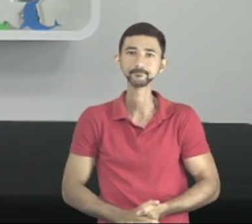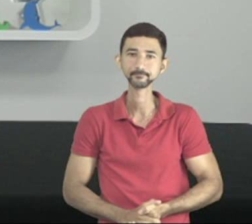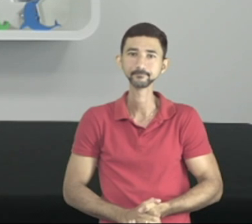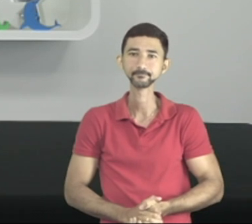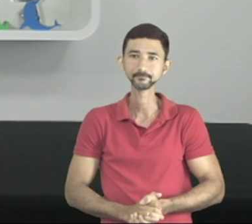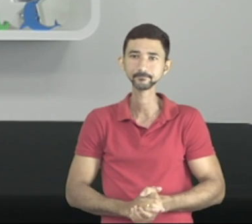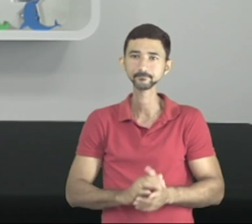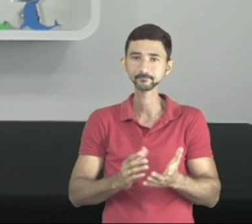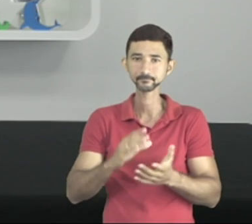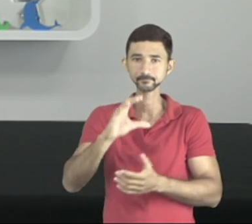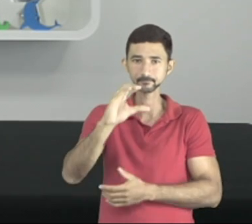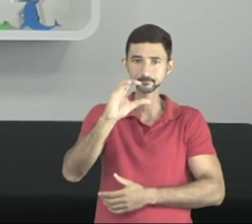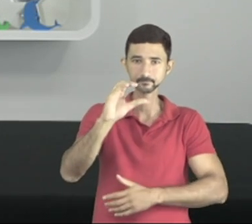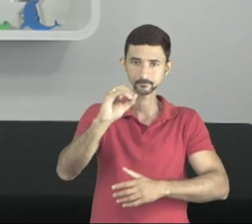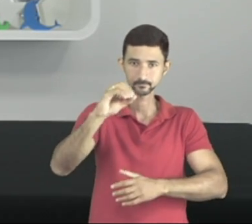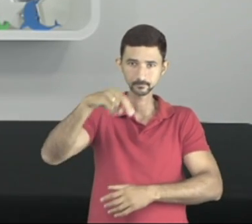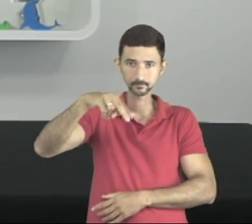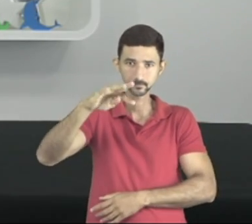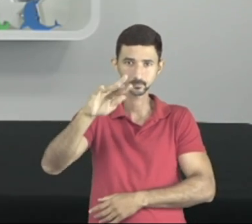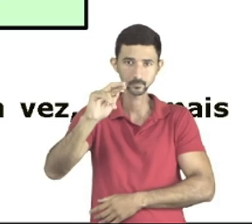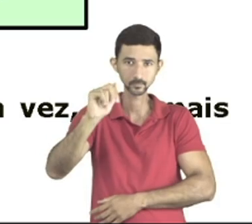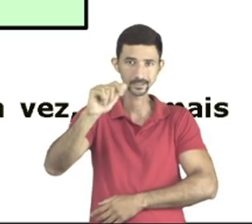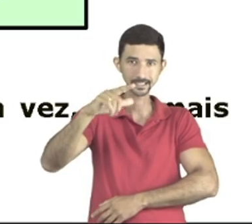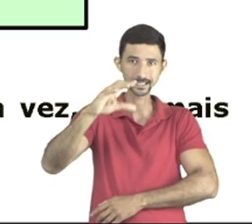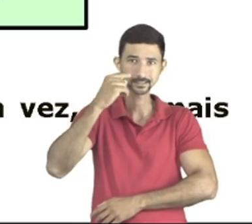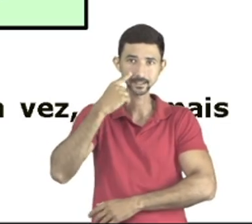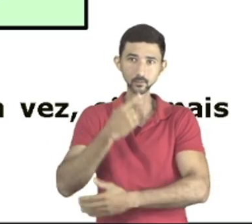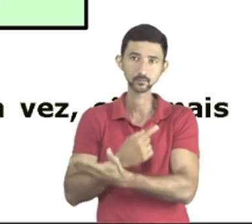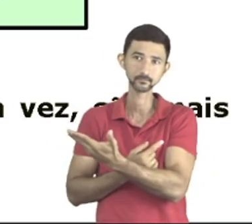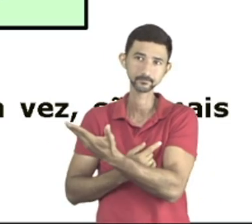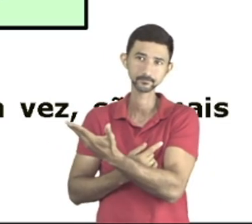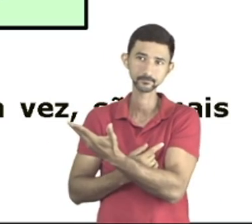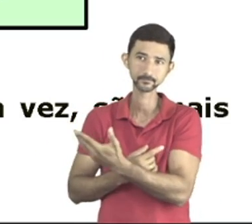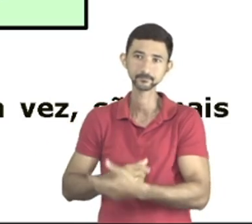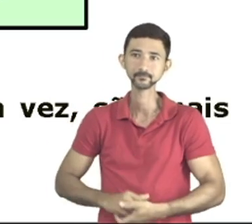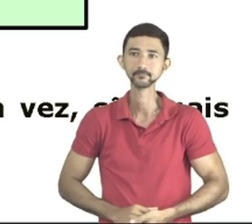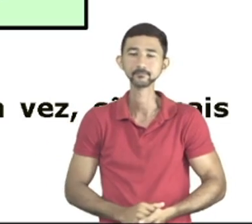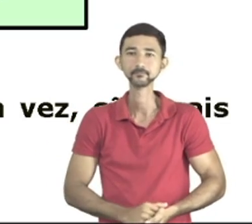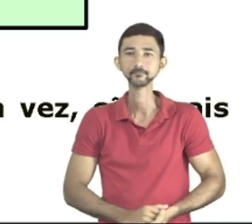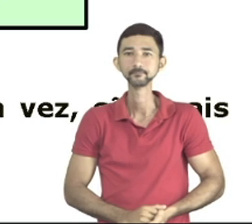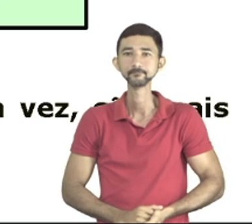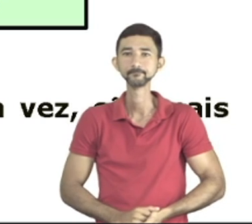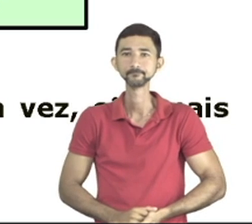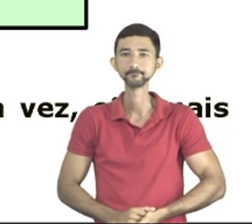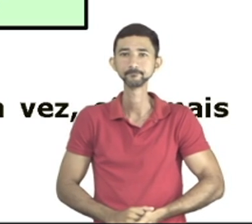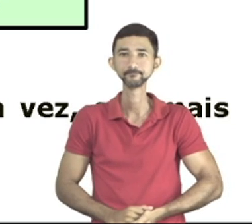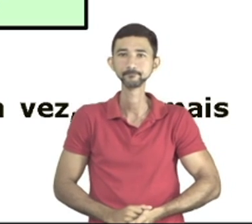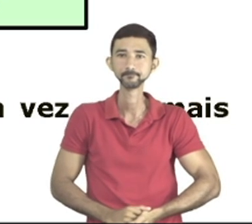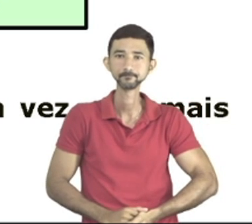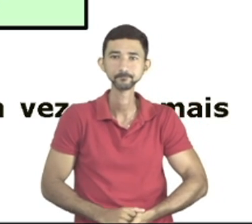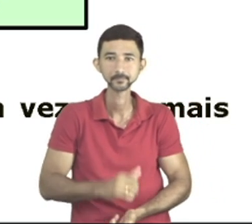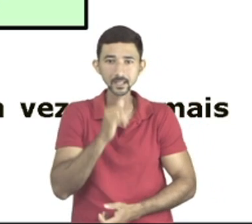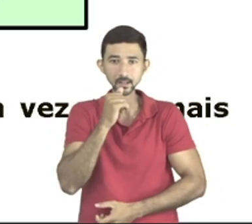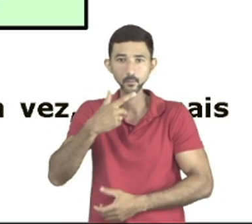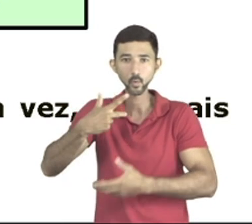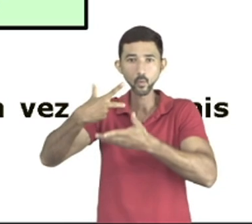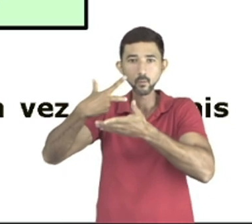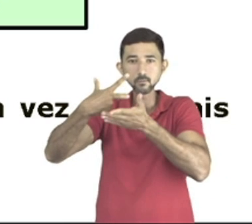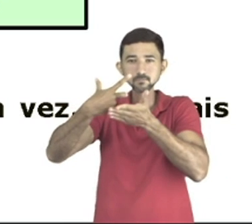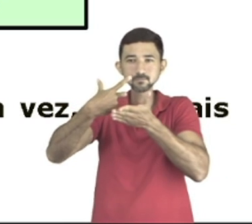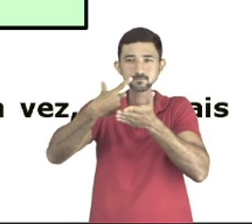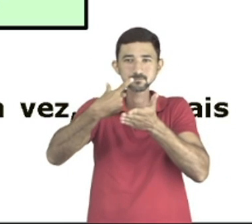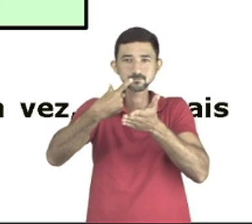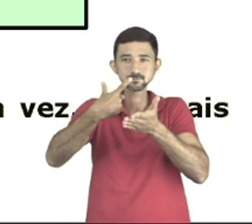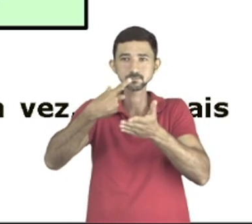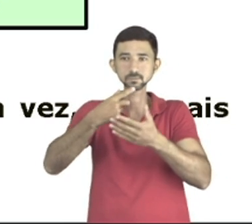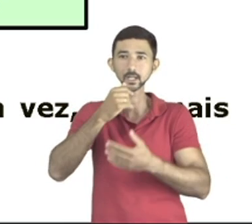gente chama de contração. Olha o nosso slide aí, por favor. Então você vê aí uma seringa que eu já falei, veja